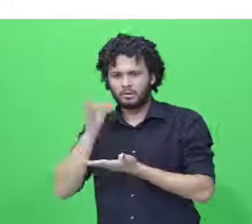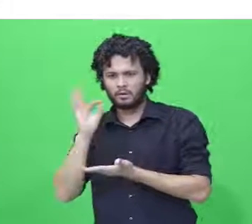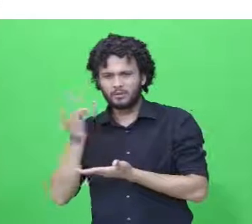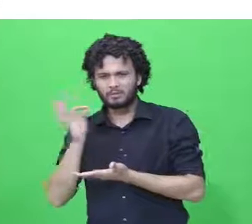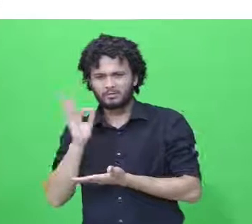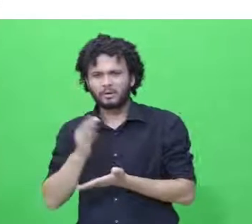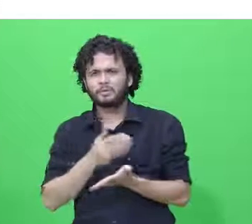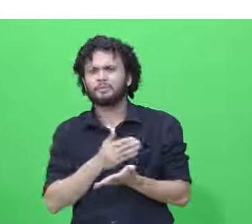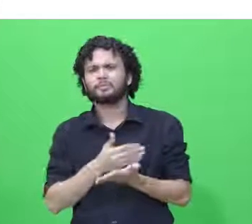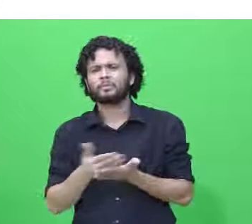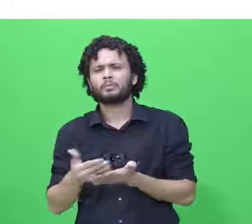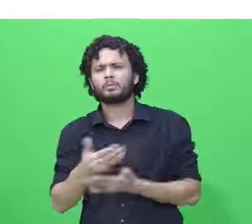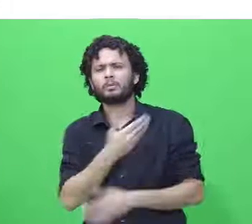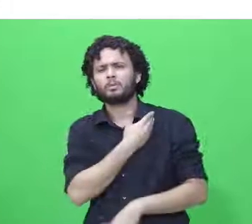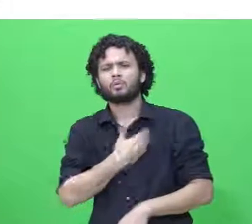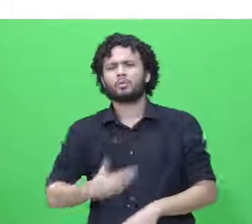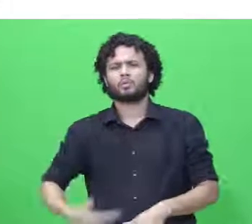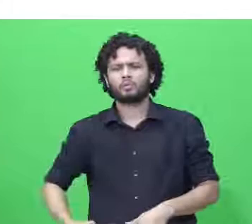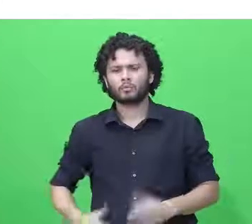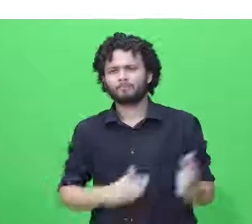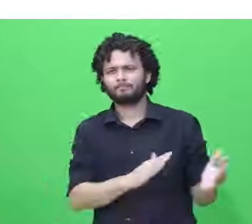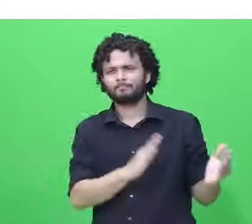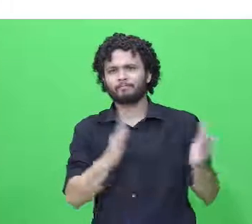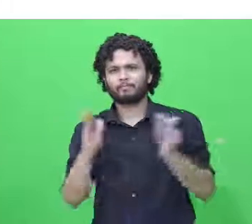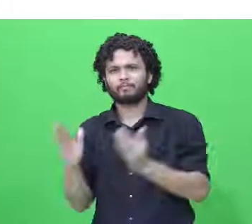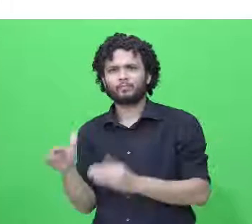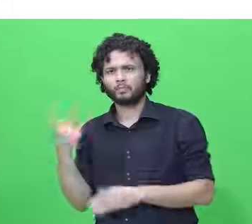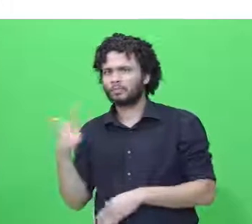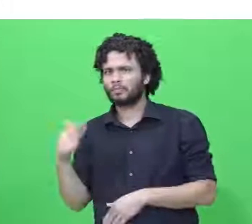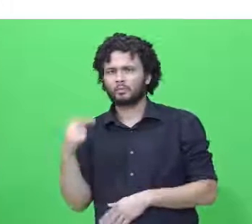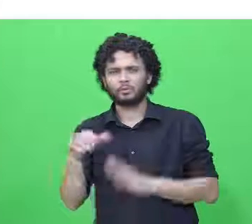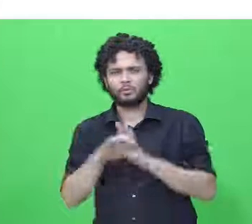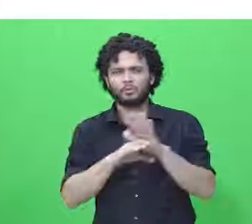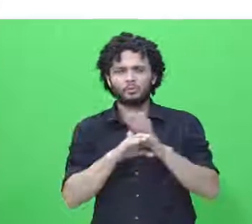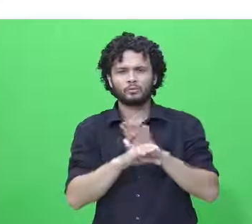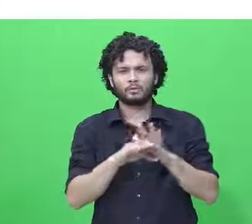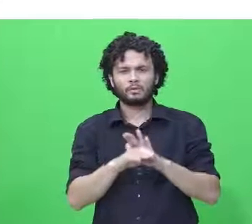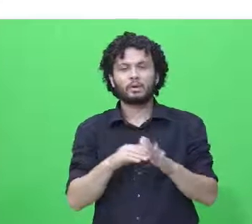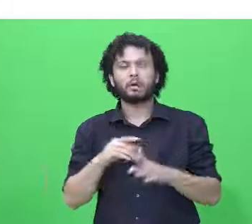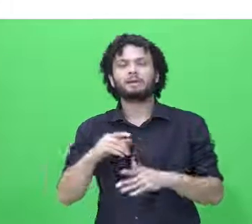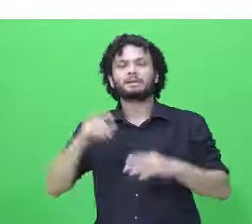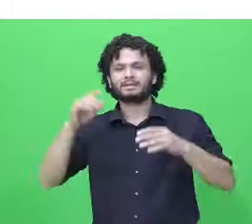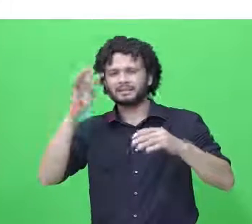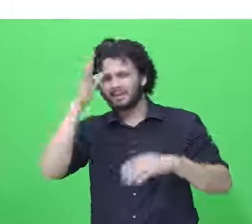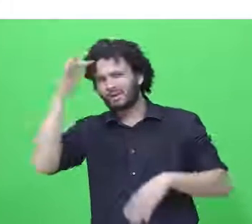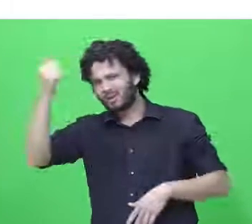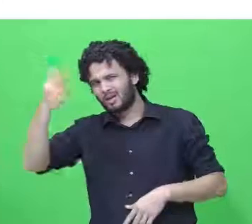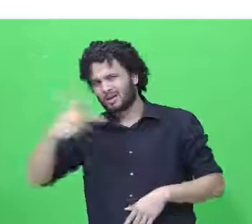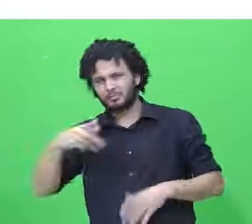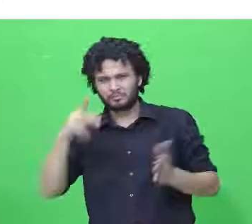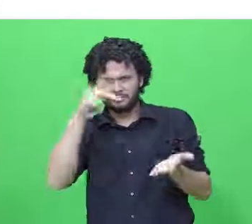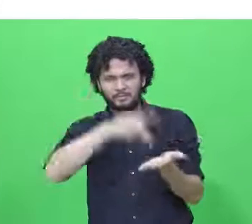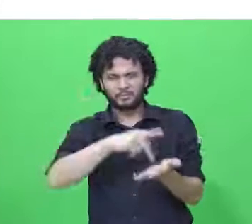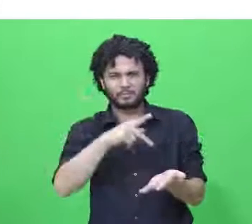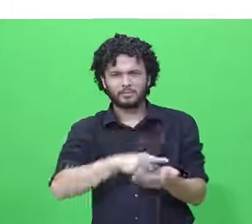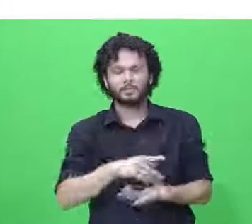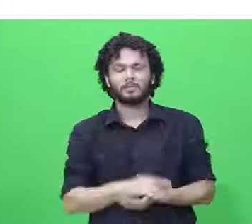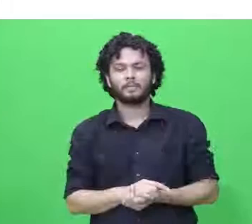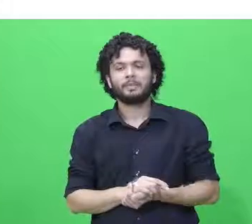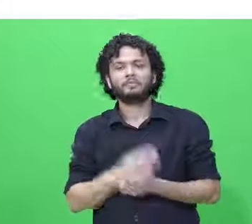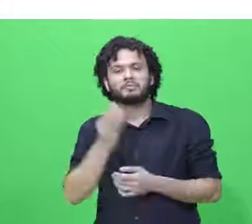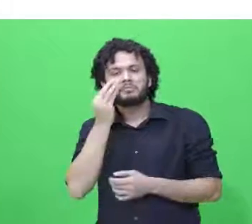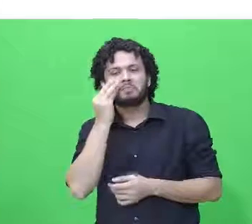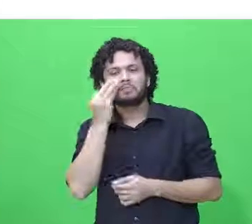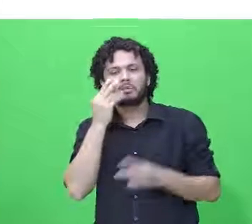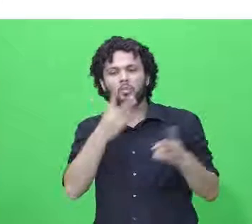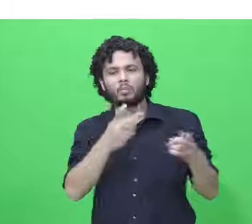esse governo provisório varguista, como não tem uma constituição, ele é teoricamente legítimo. Então, a gente vai ver exatamente aí